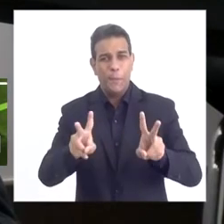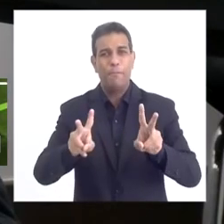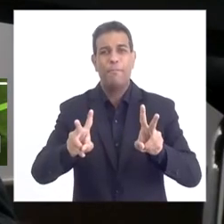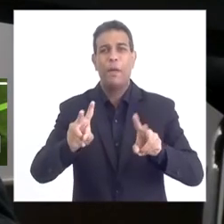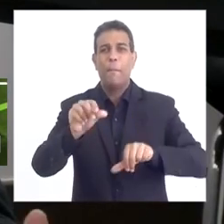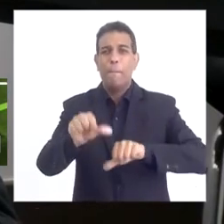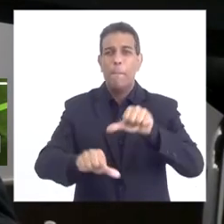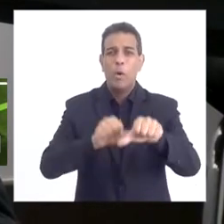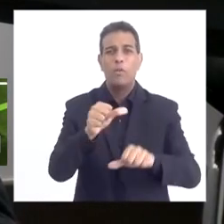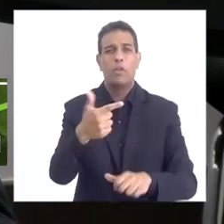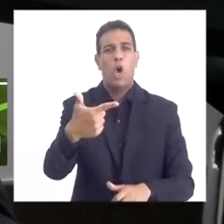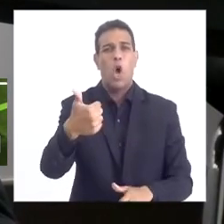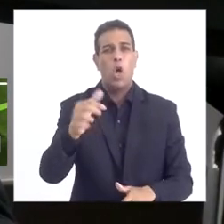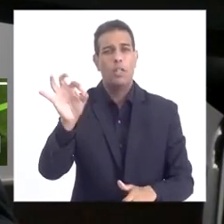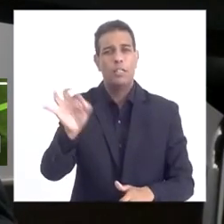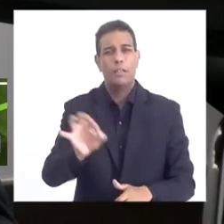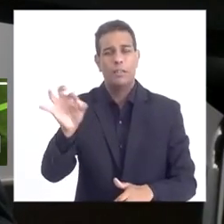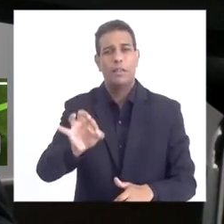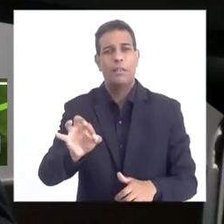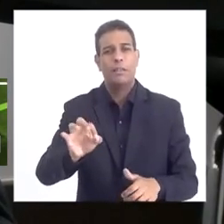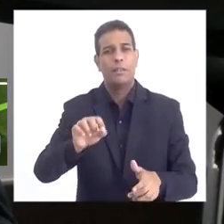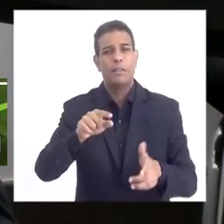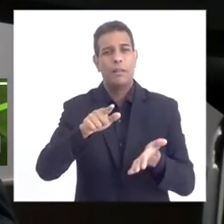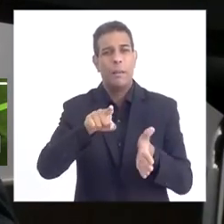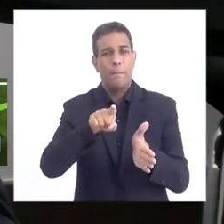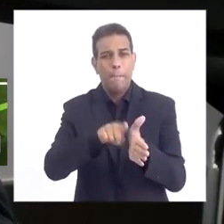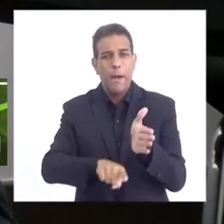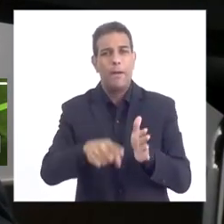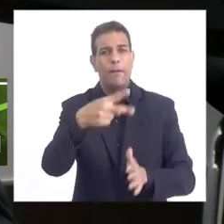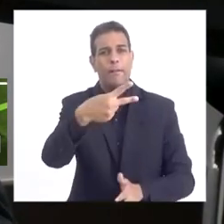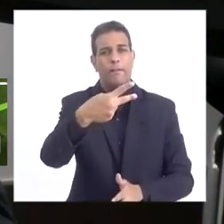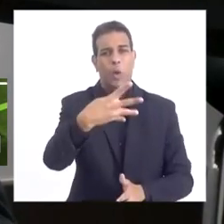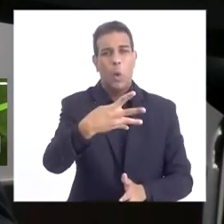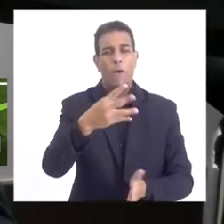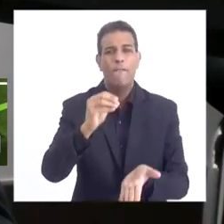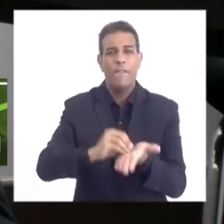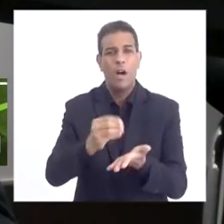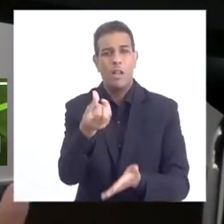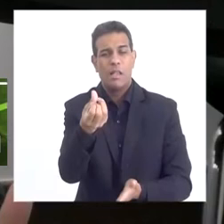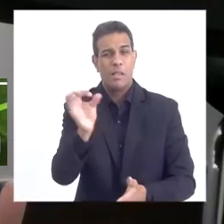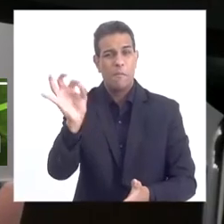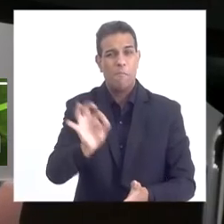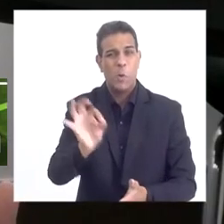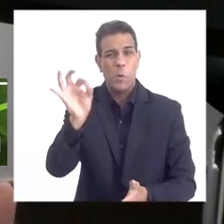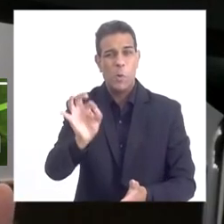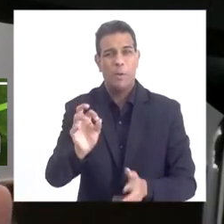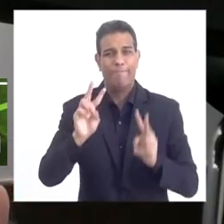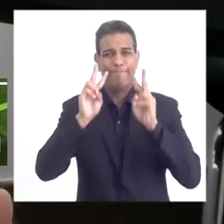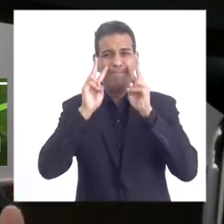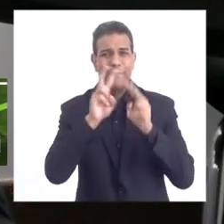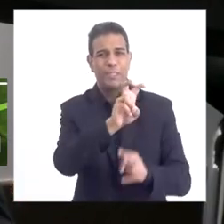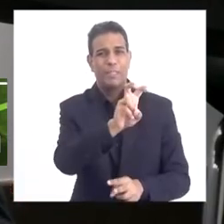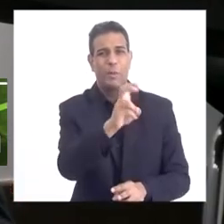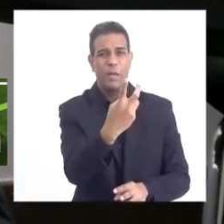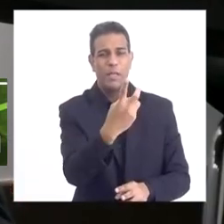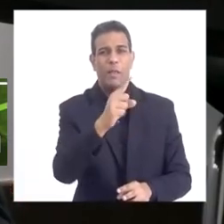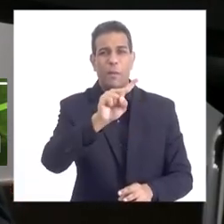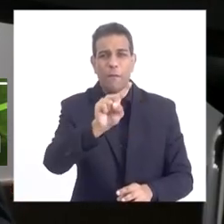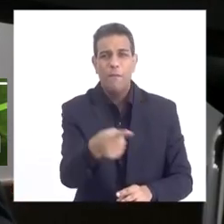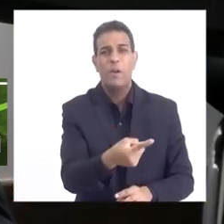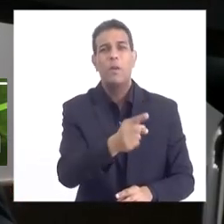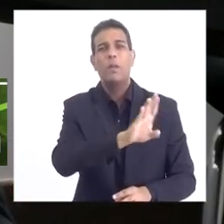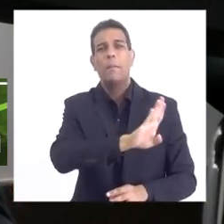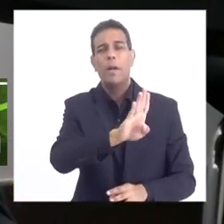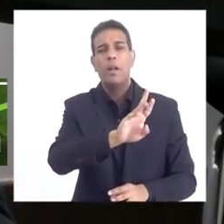12, que é 50% de 24, está faltando 6%, lá naqueles 51 bi. A gente